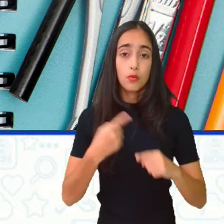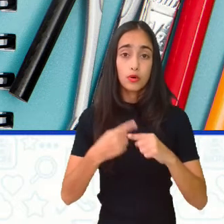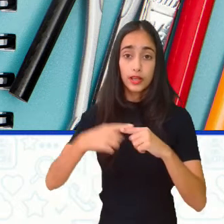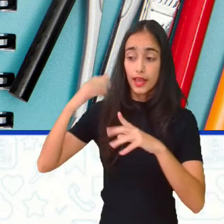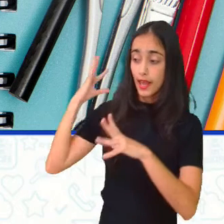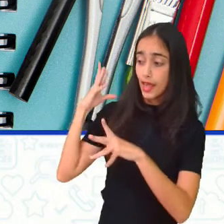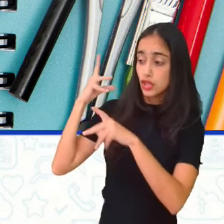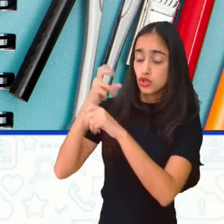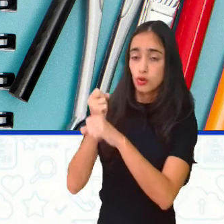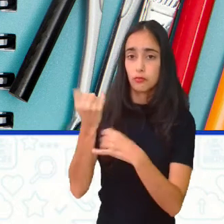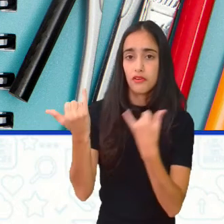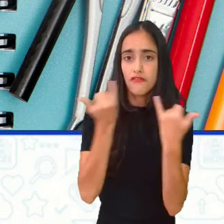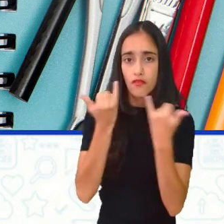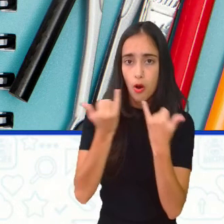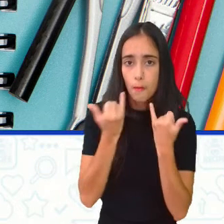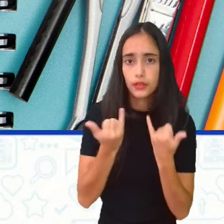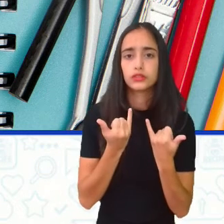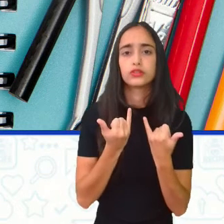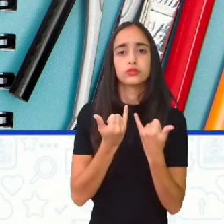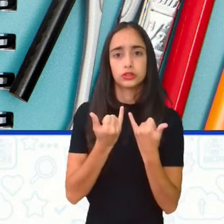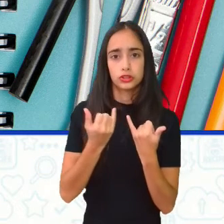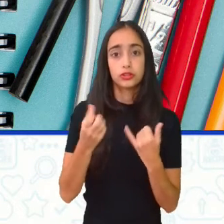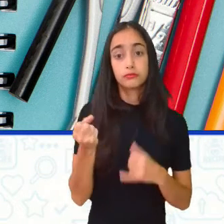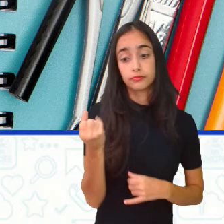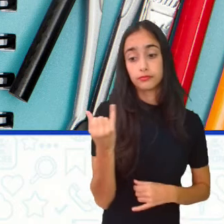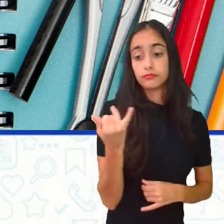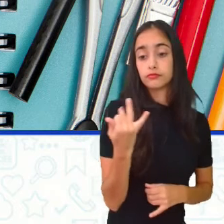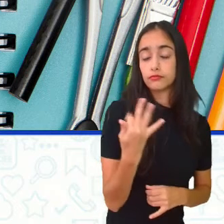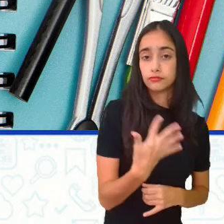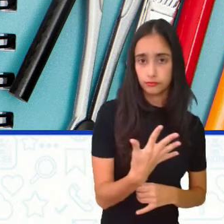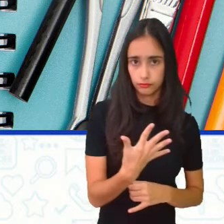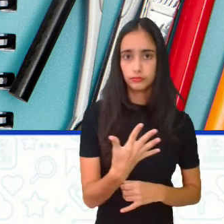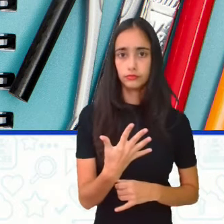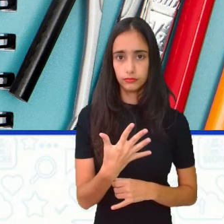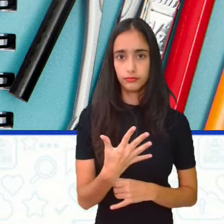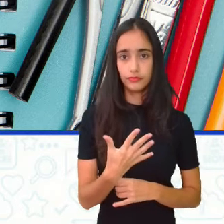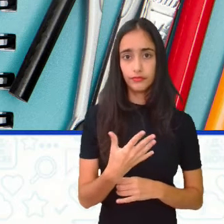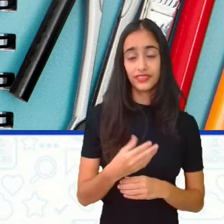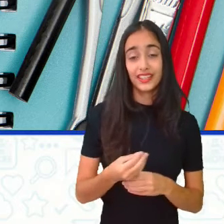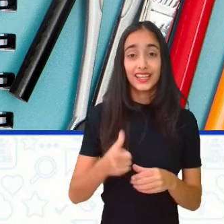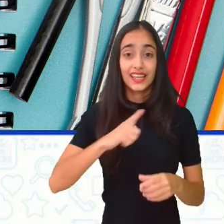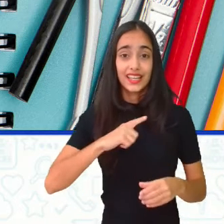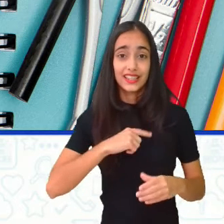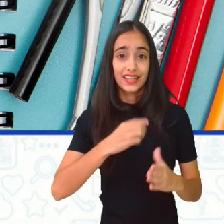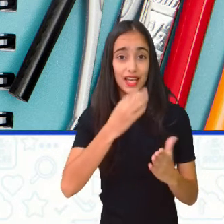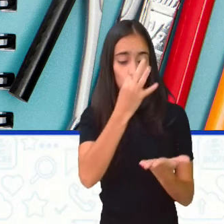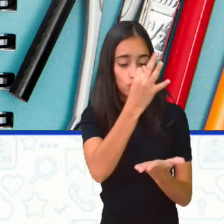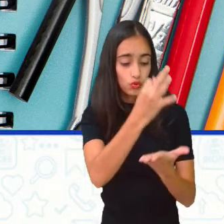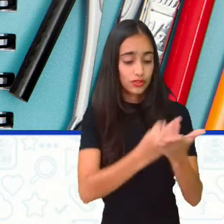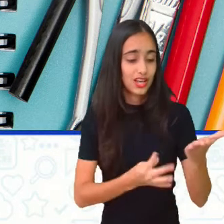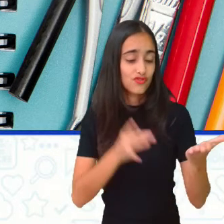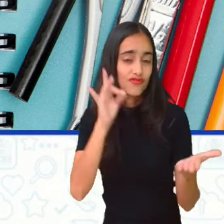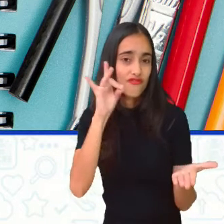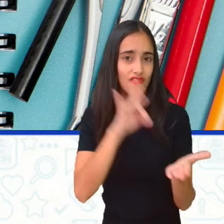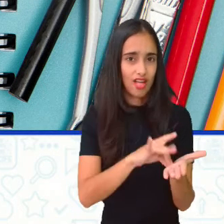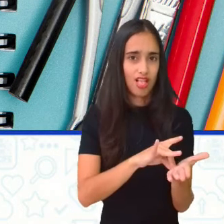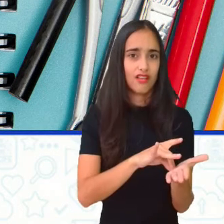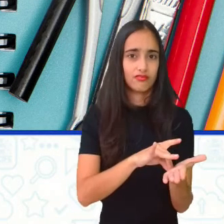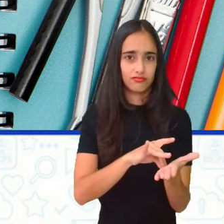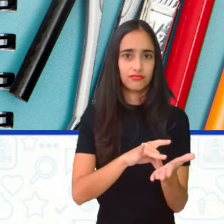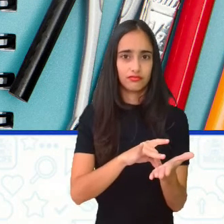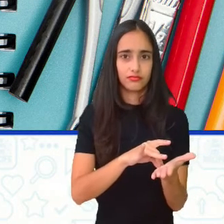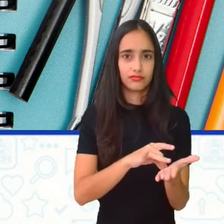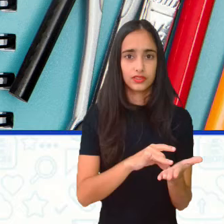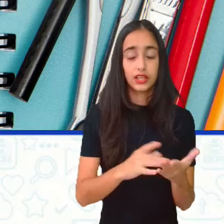informações ou os dados qualitativos e quantitativos expressos no texto original. Se confunde com o